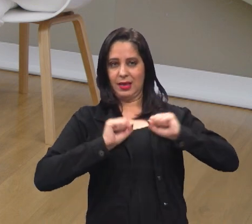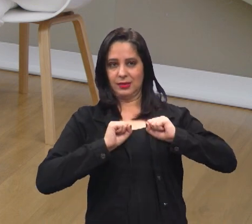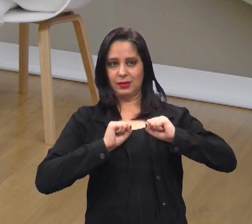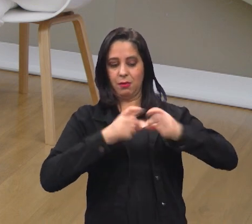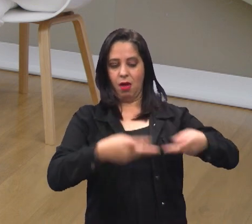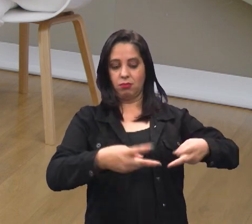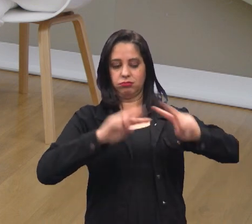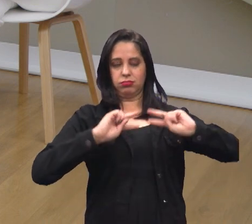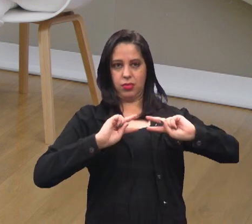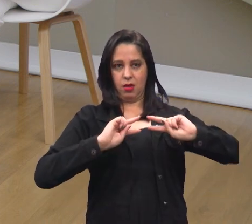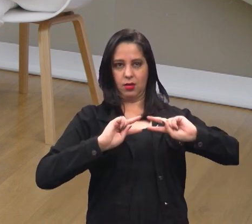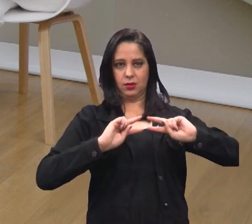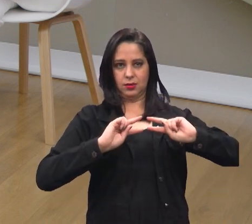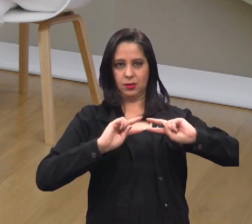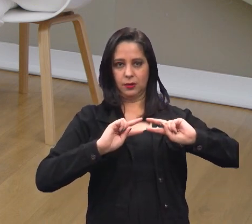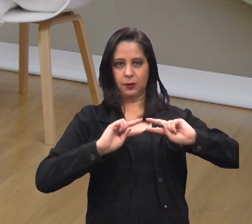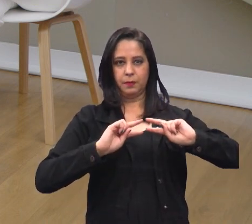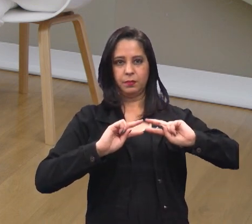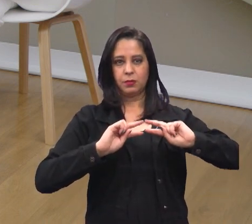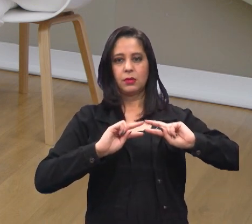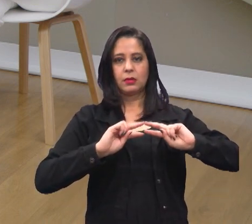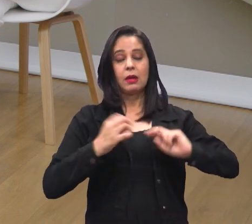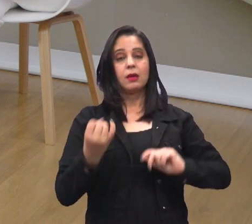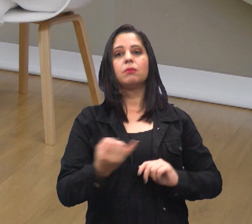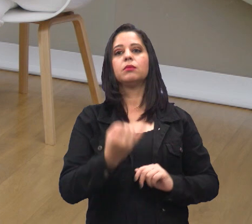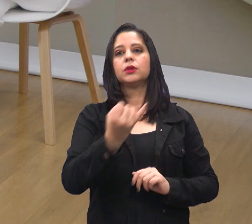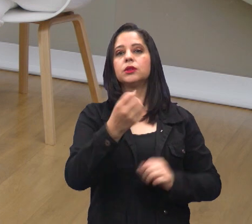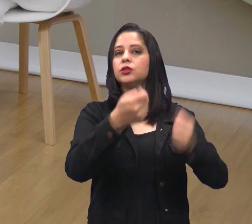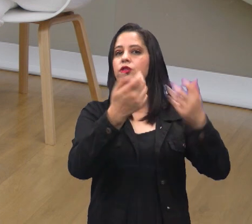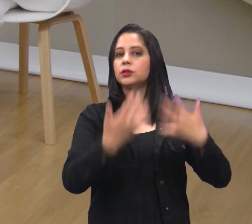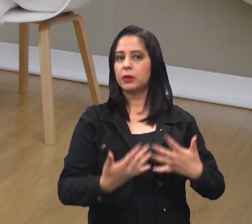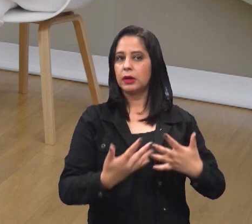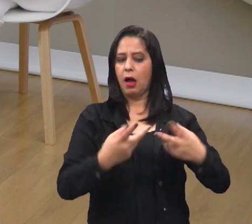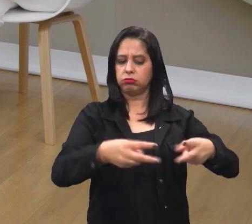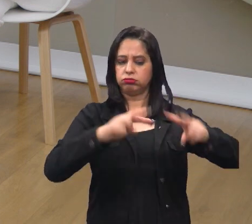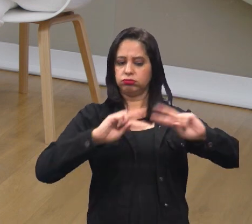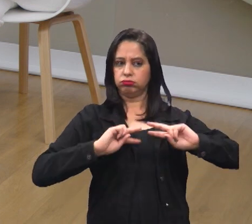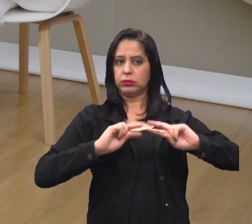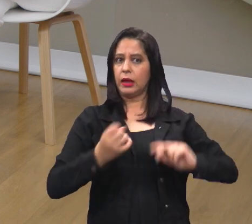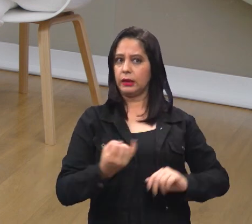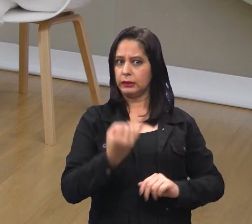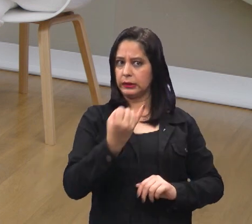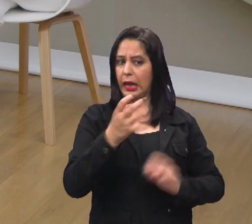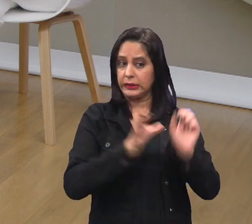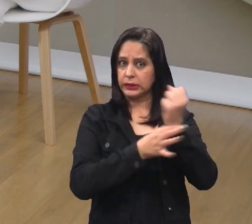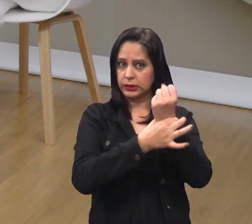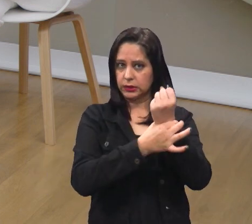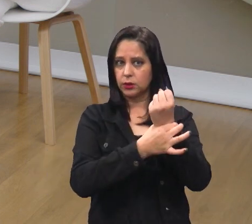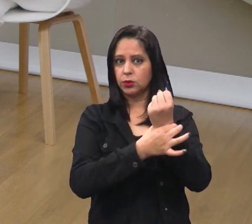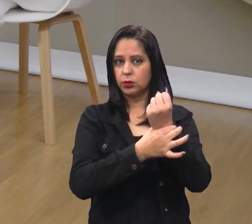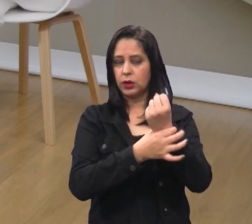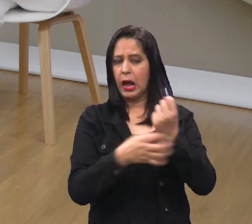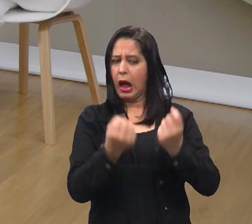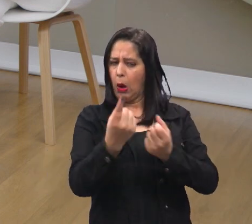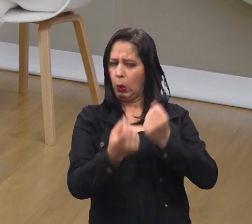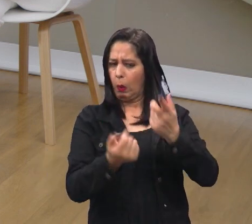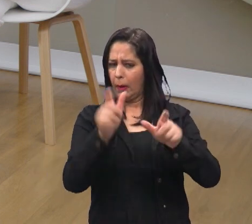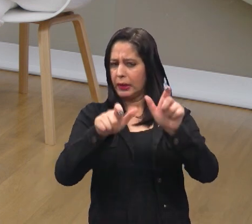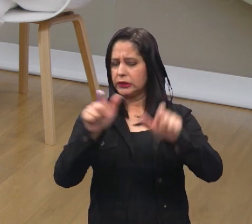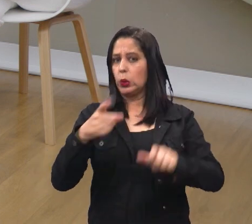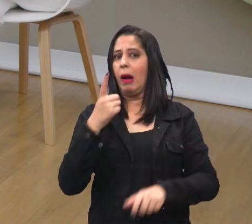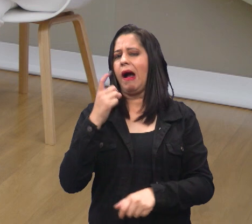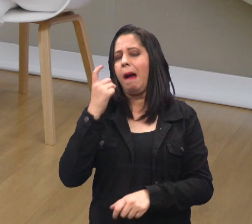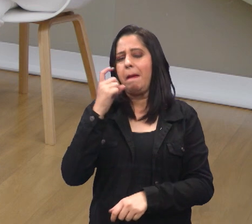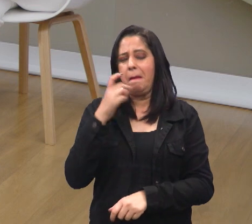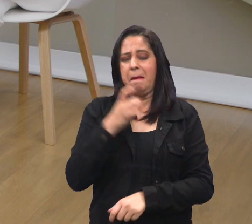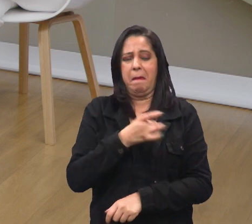né? A transfusão de sangue. É importante a gente falar que ela é segura, porque durante alguns anos também, algumas pessoas tinham medo, andou rolando algumas